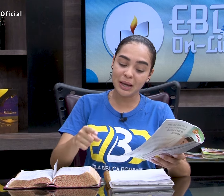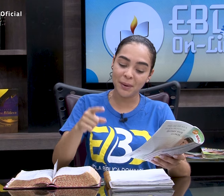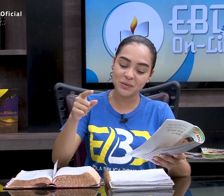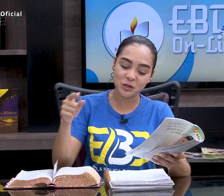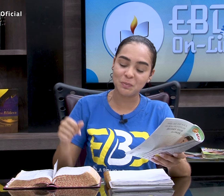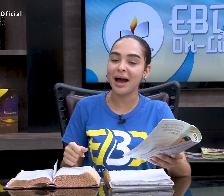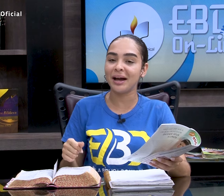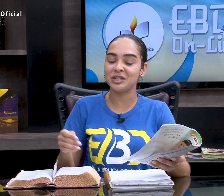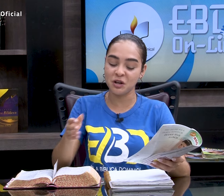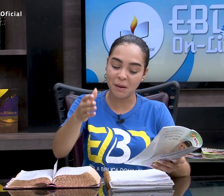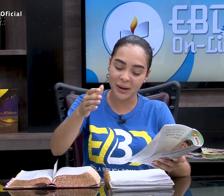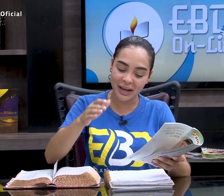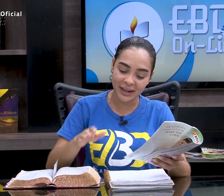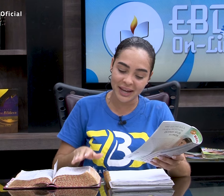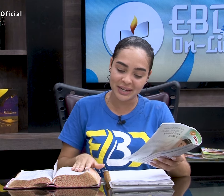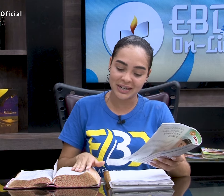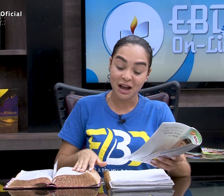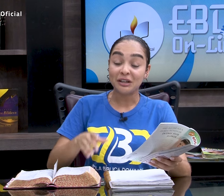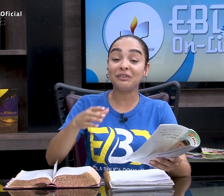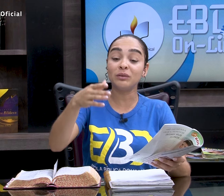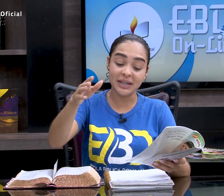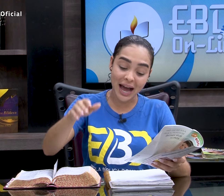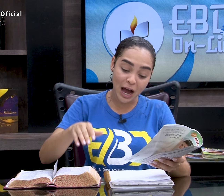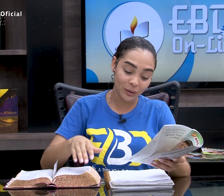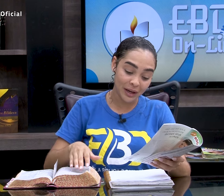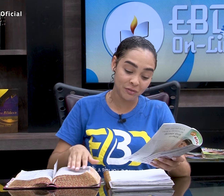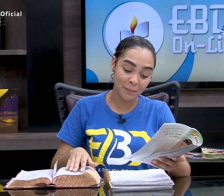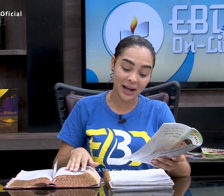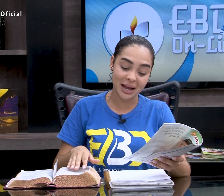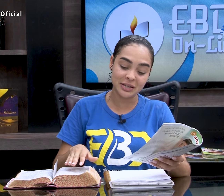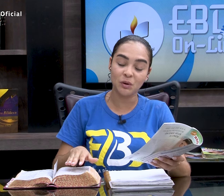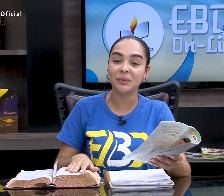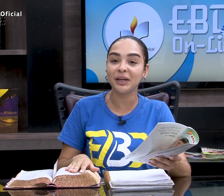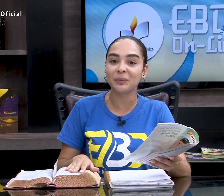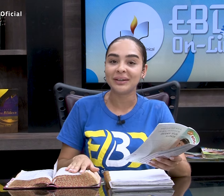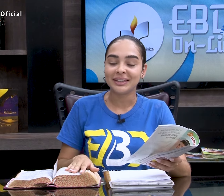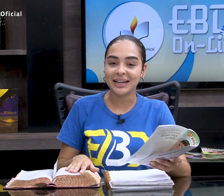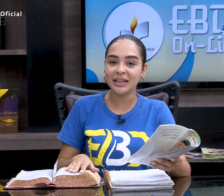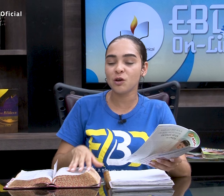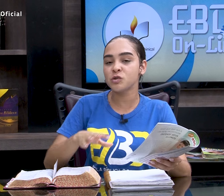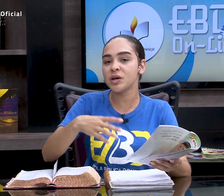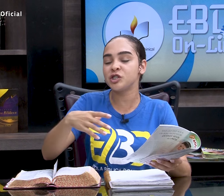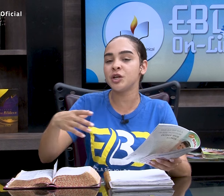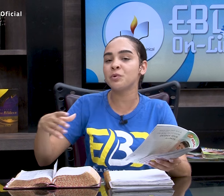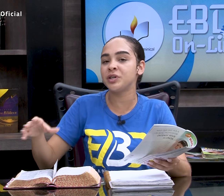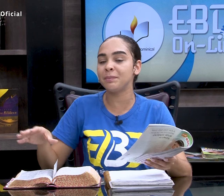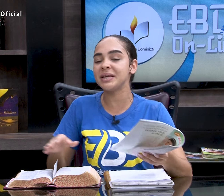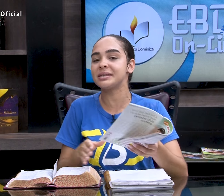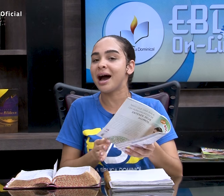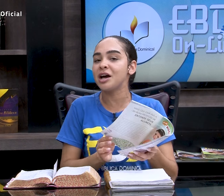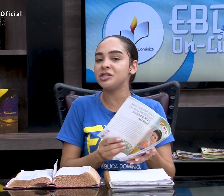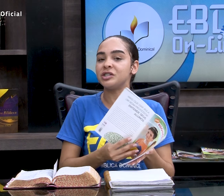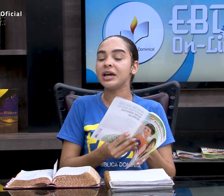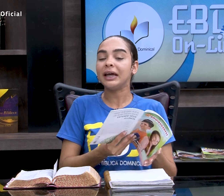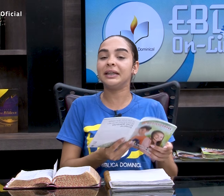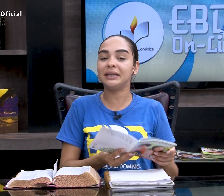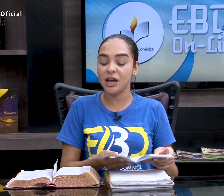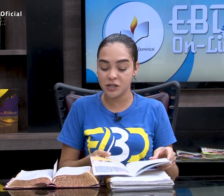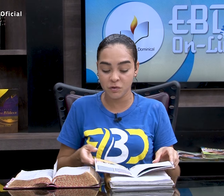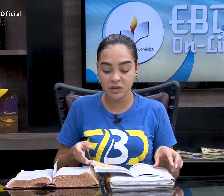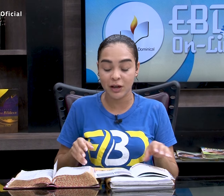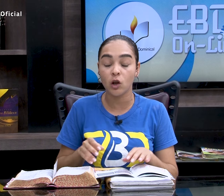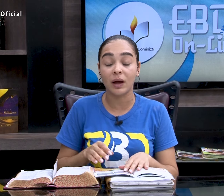minta para os seus pais não vá para a igreja falte aula e vá para a casa de um amigo né então são esses tipos de mensagens e